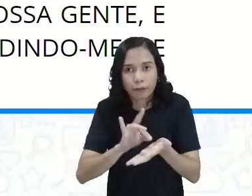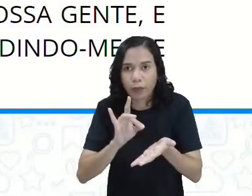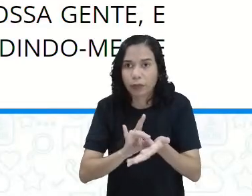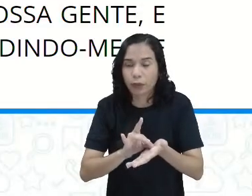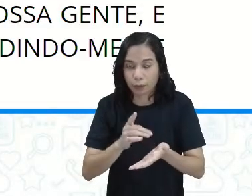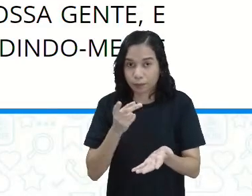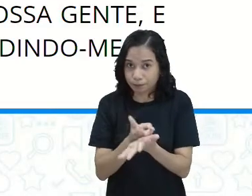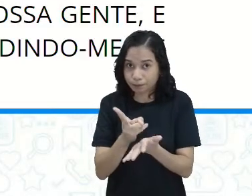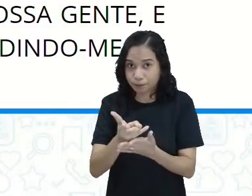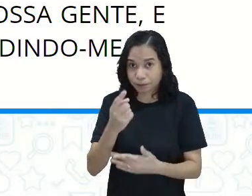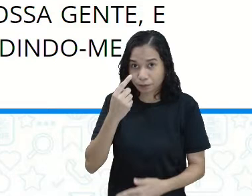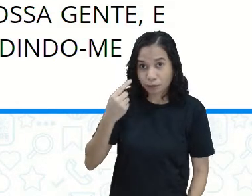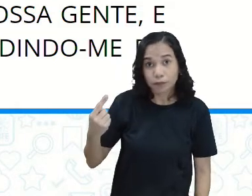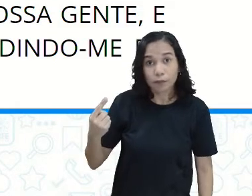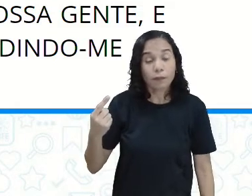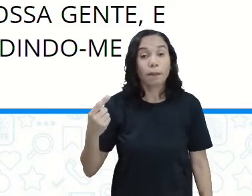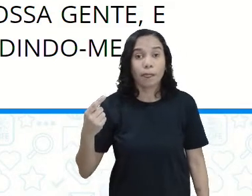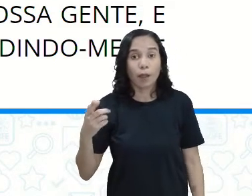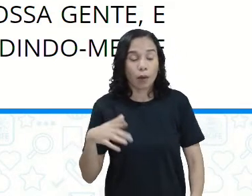Continuando.